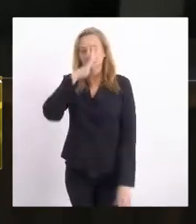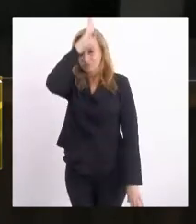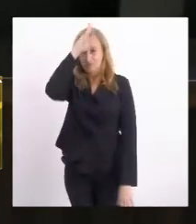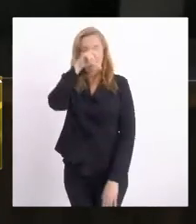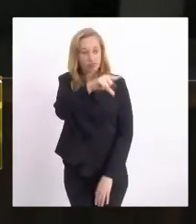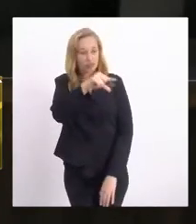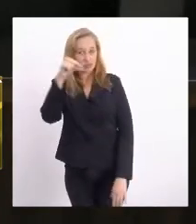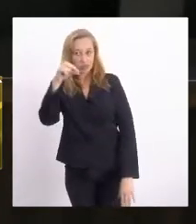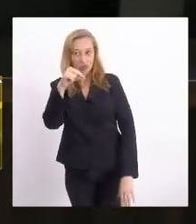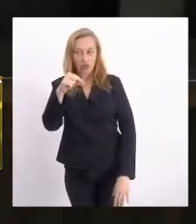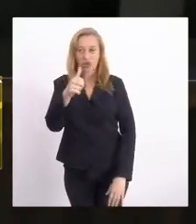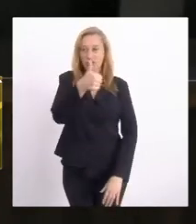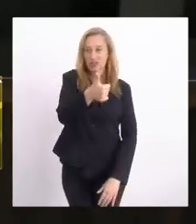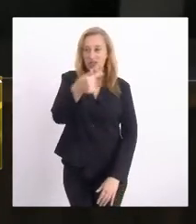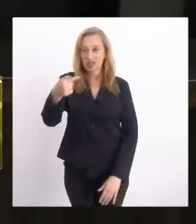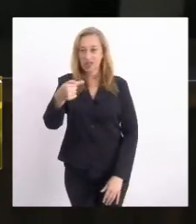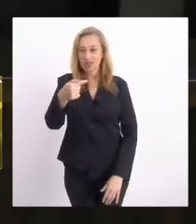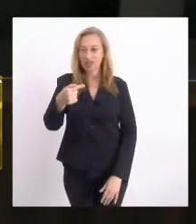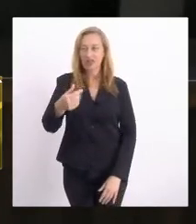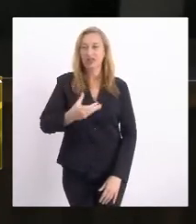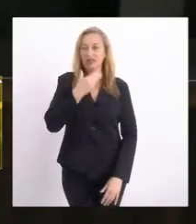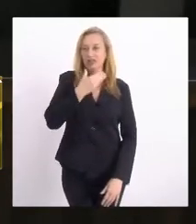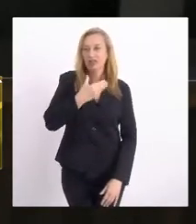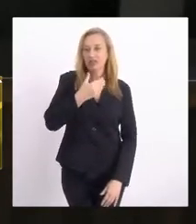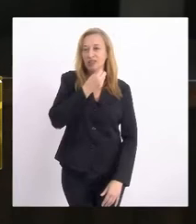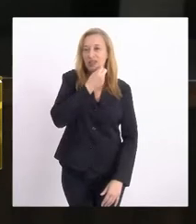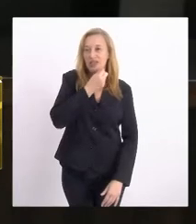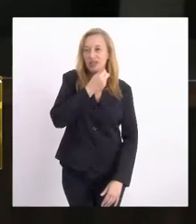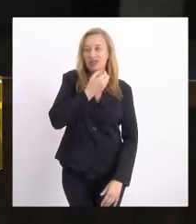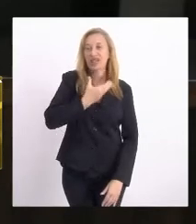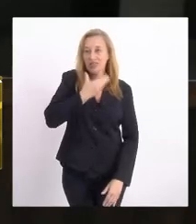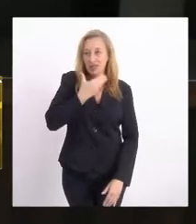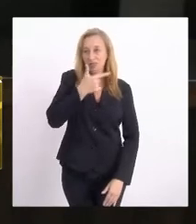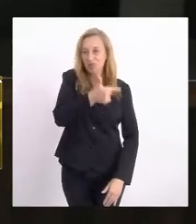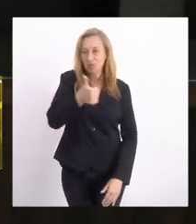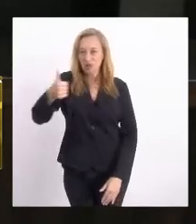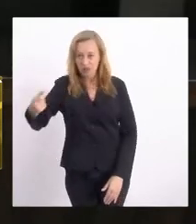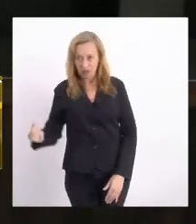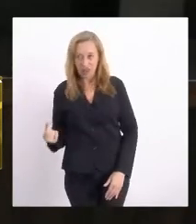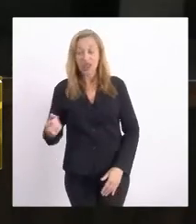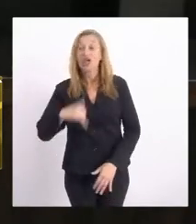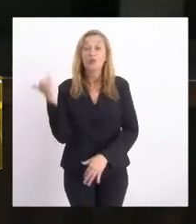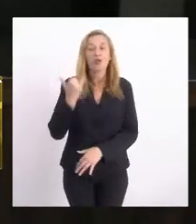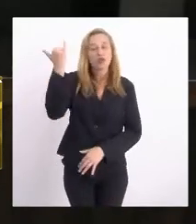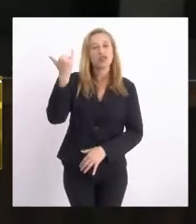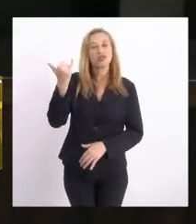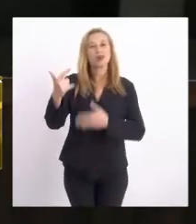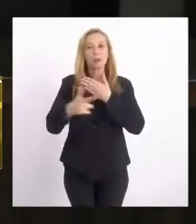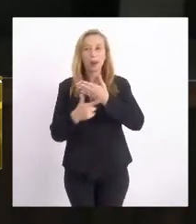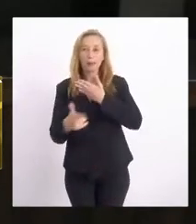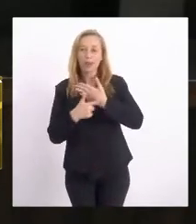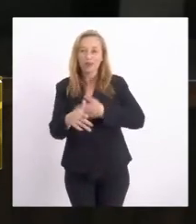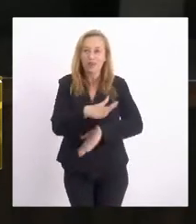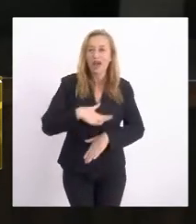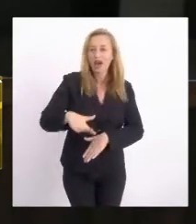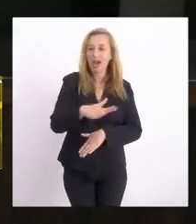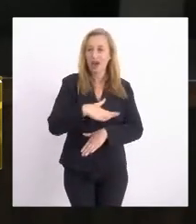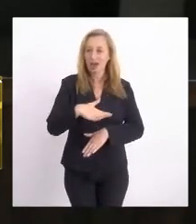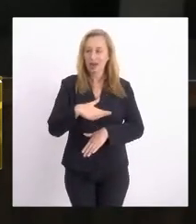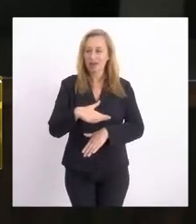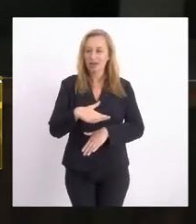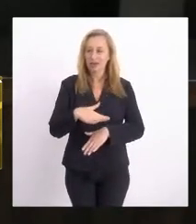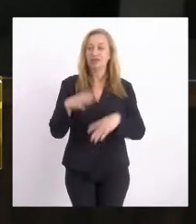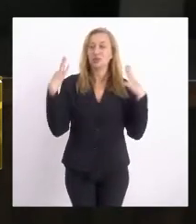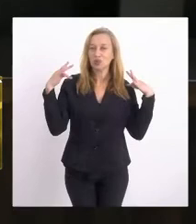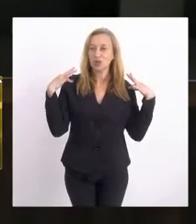Dezessete de dezembro de 2020 e desde então vem desempenhando importante papel na retomada do